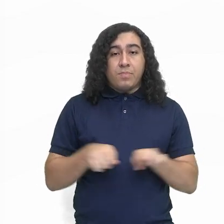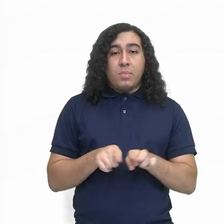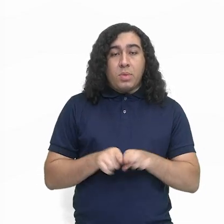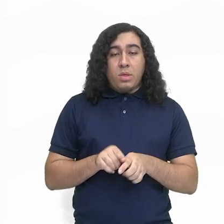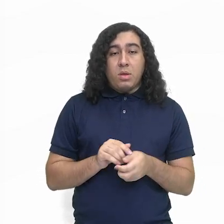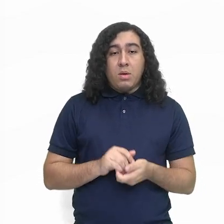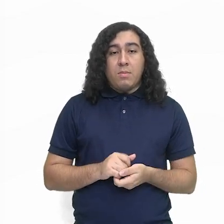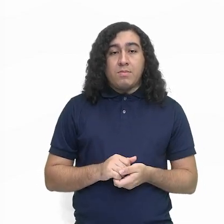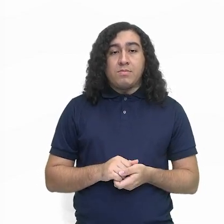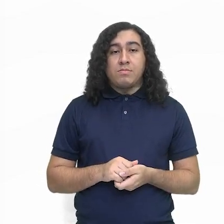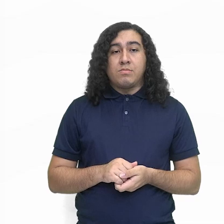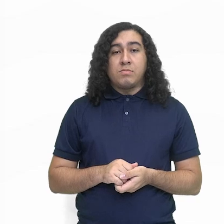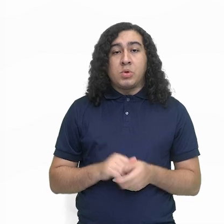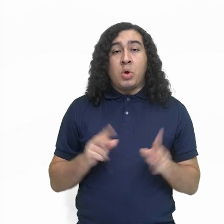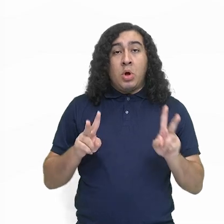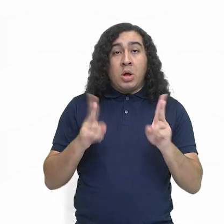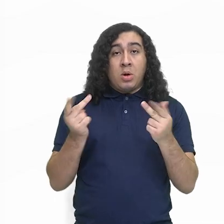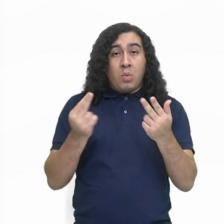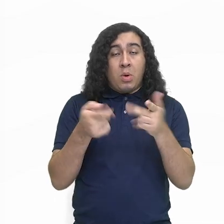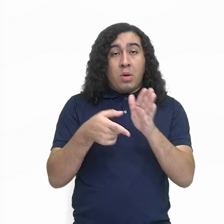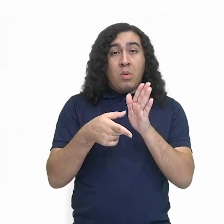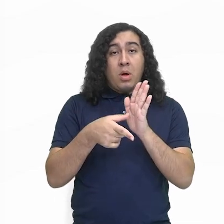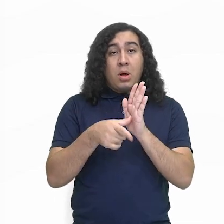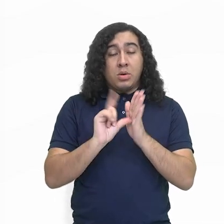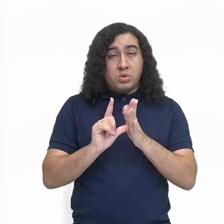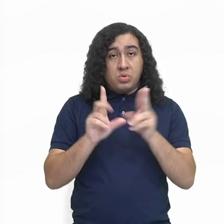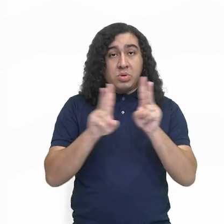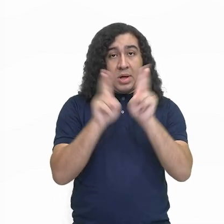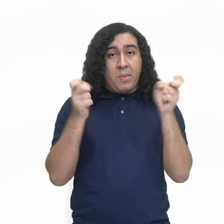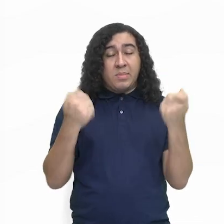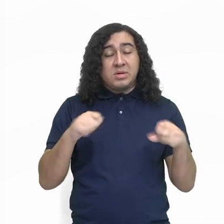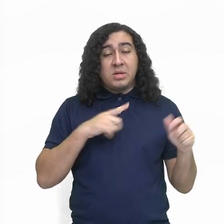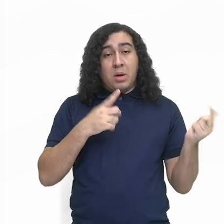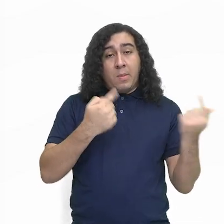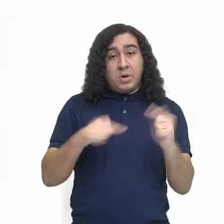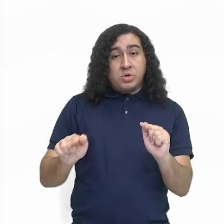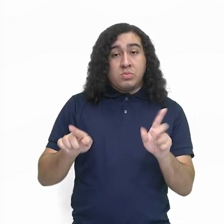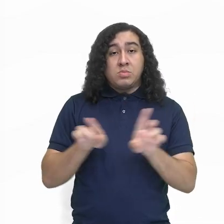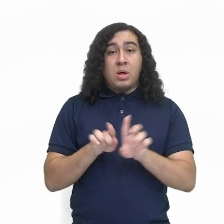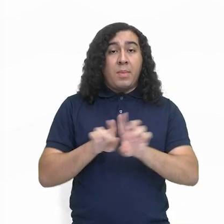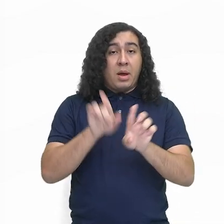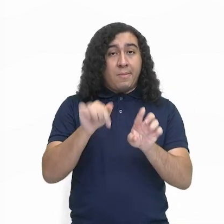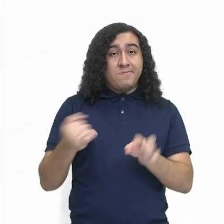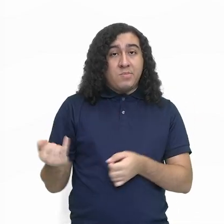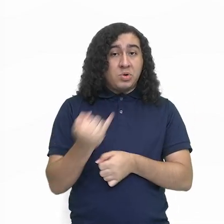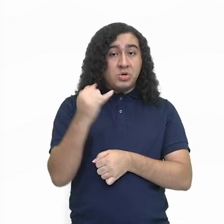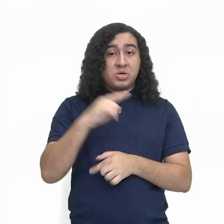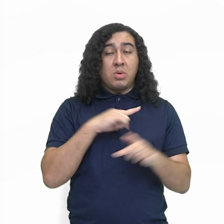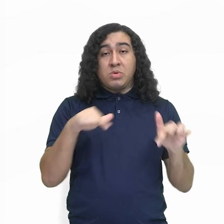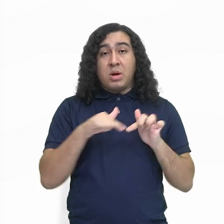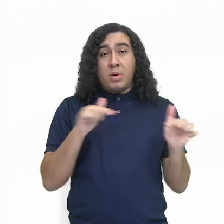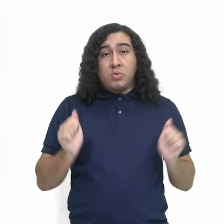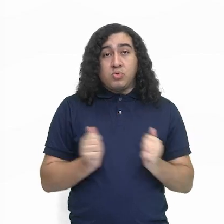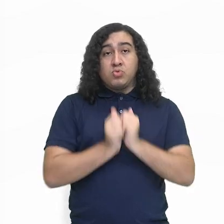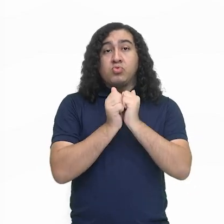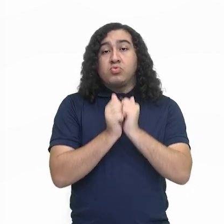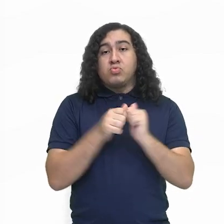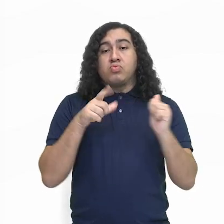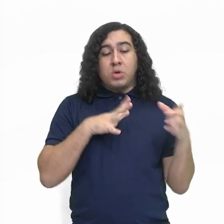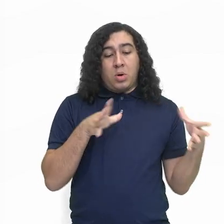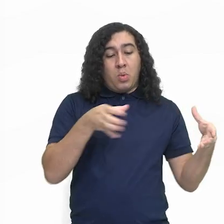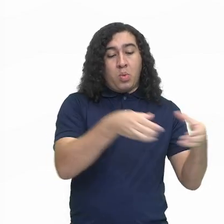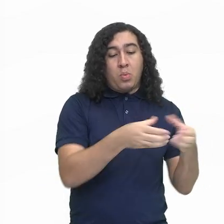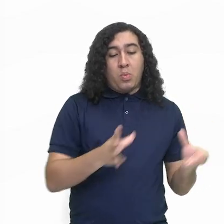né, o tema anterior precisa também ser combatido. E é crucial que haja um trabalho conjunto entre